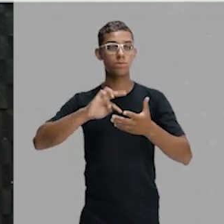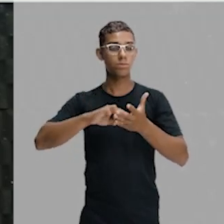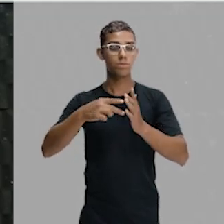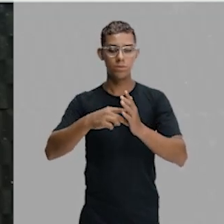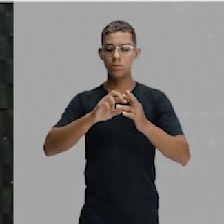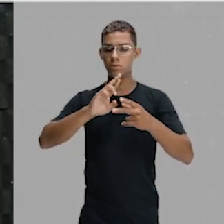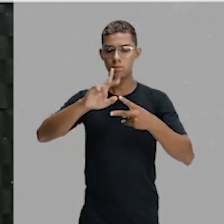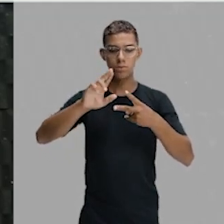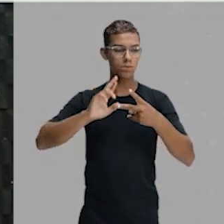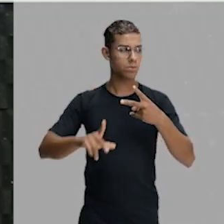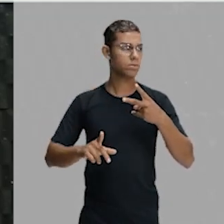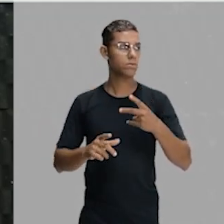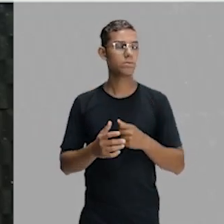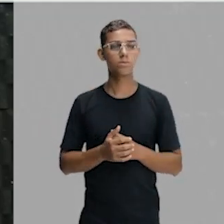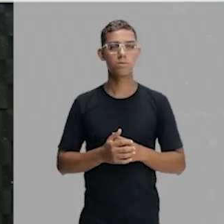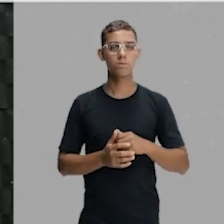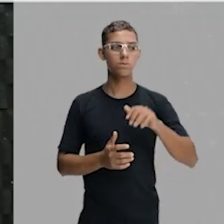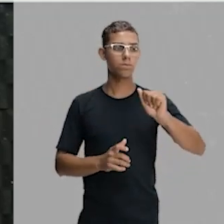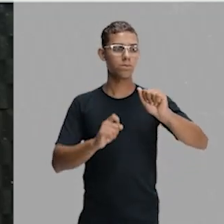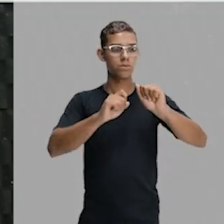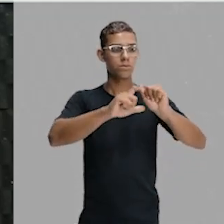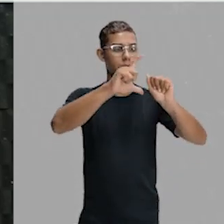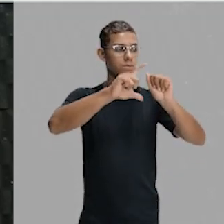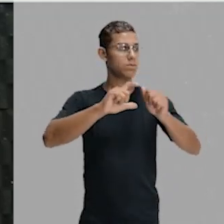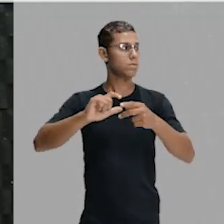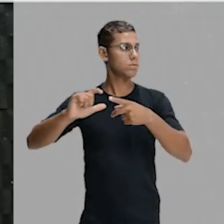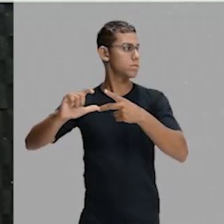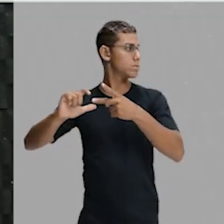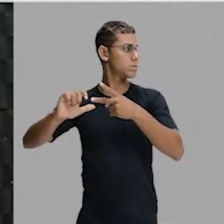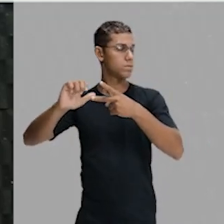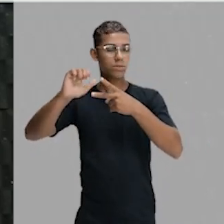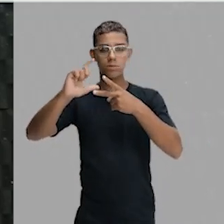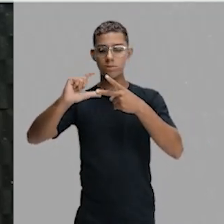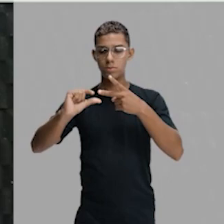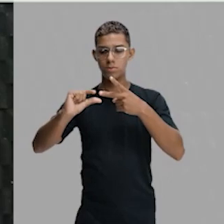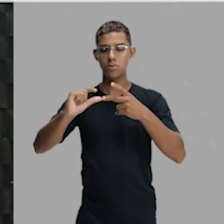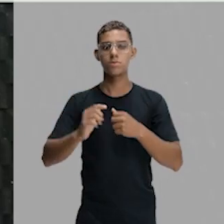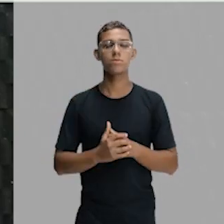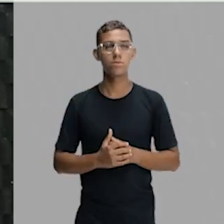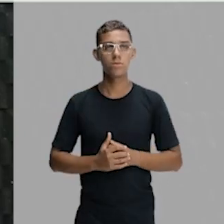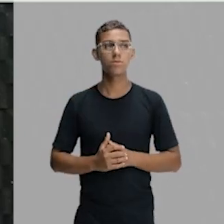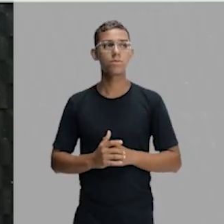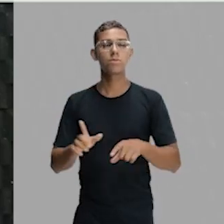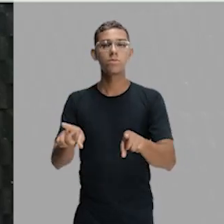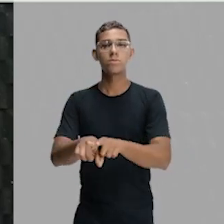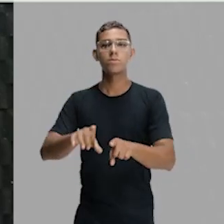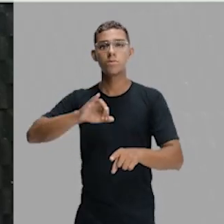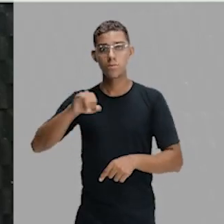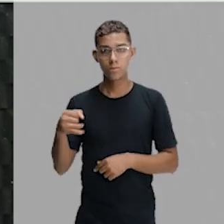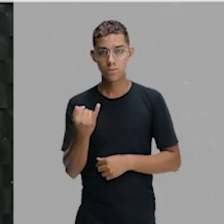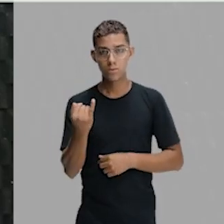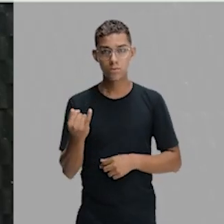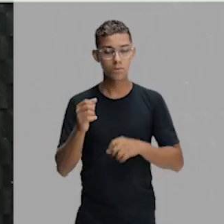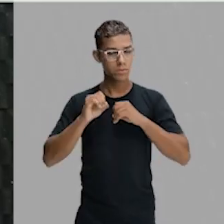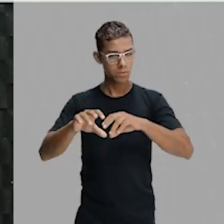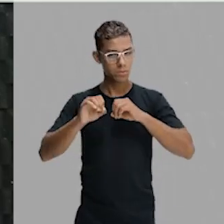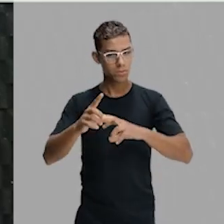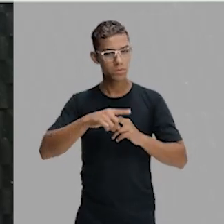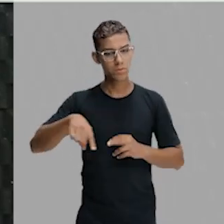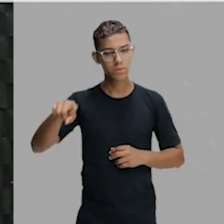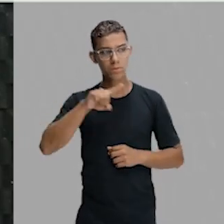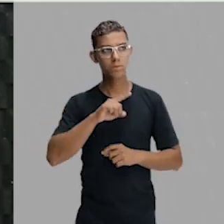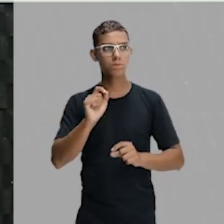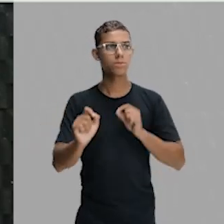alelo dominante e o alelo recessivo. Uma outra coisa que eu quero também aproveitar para poder ensinar para vocês é o